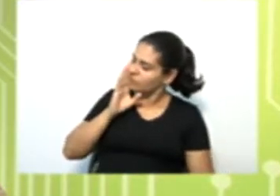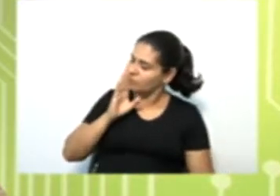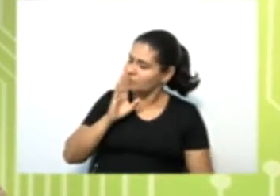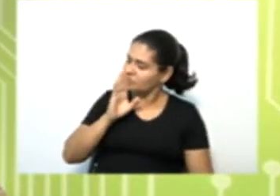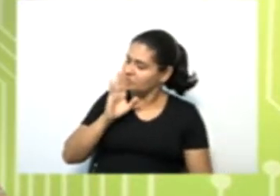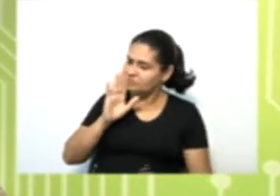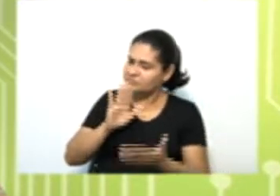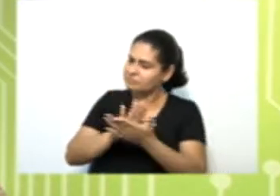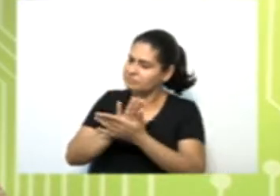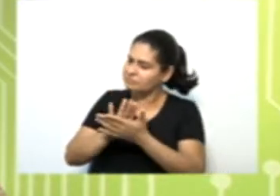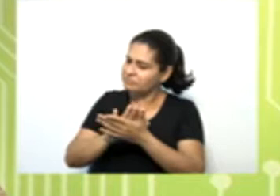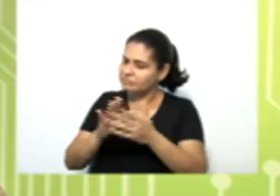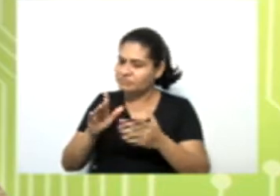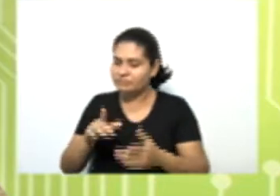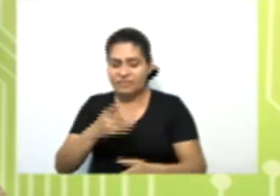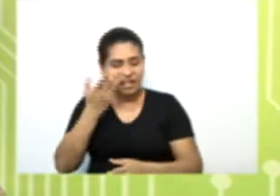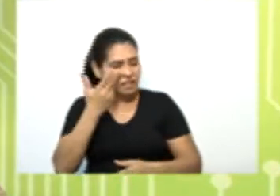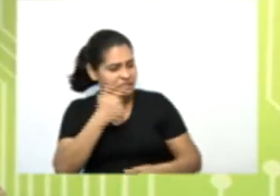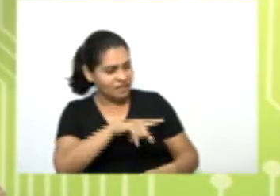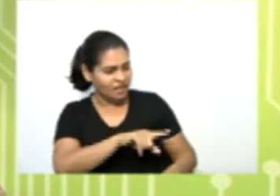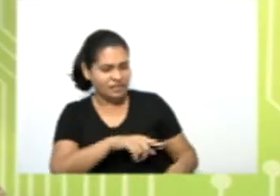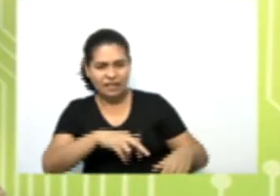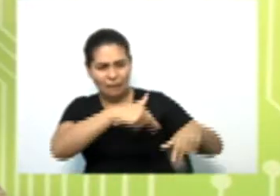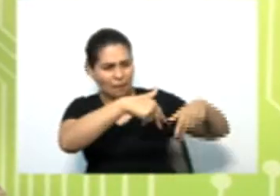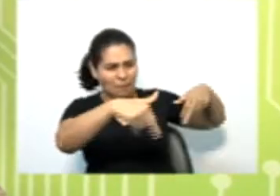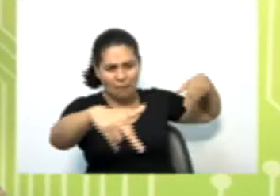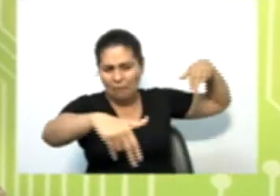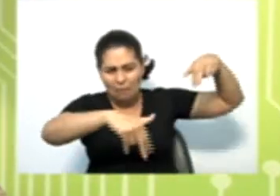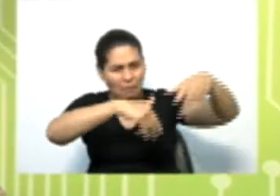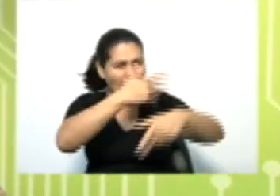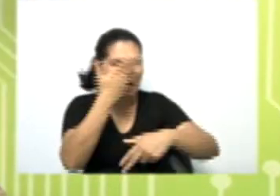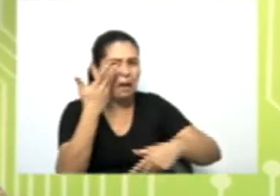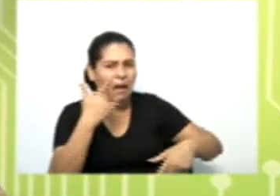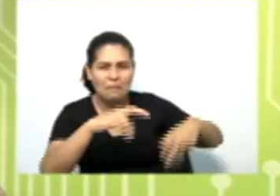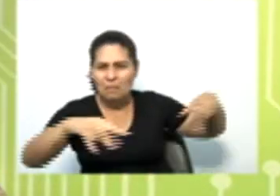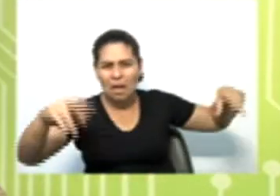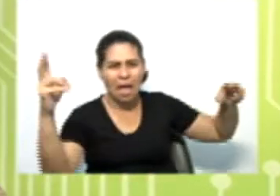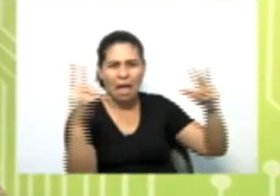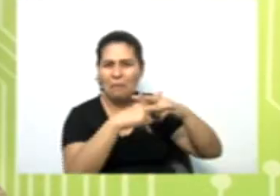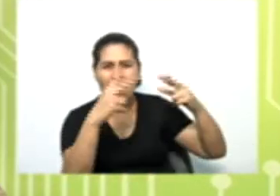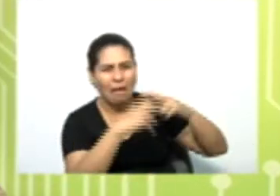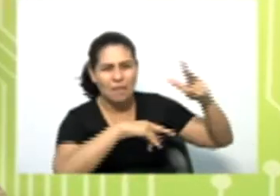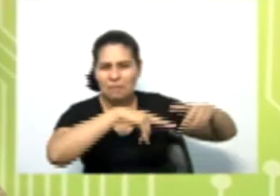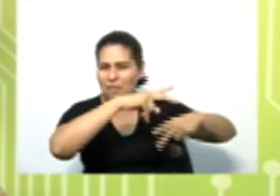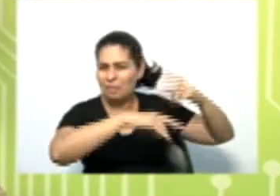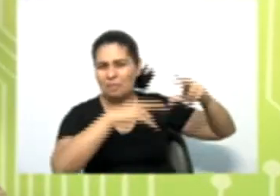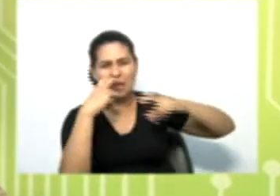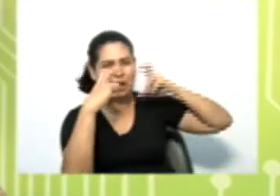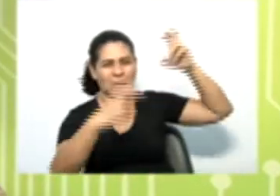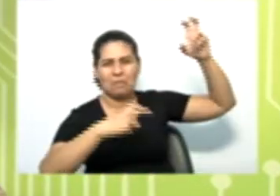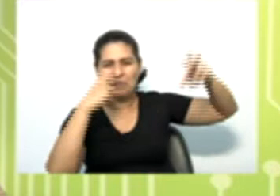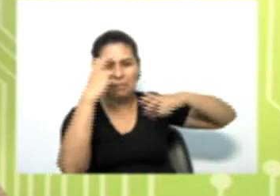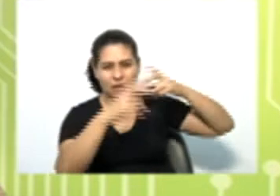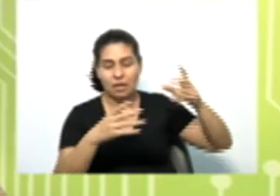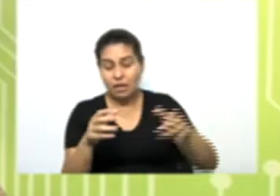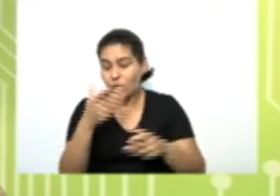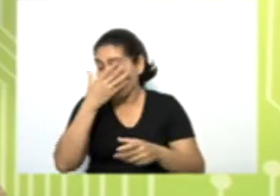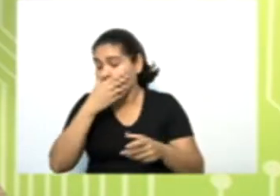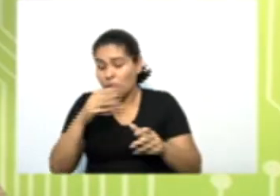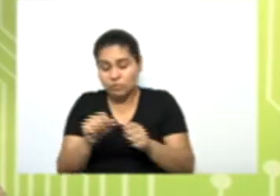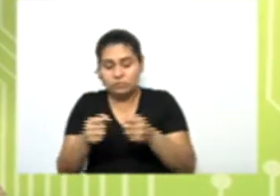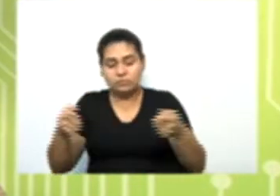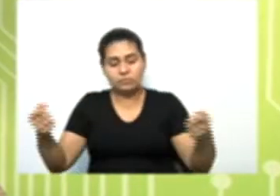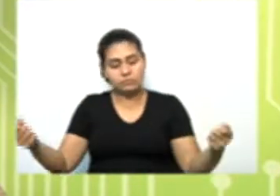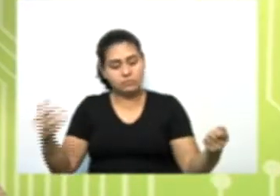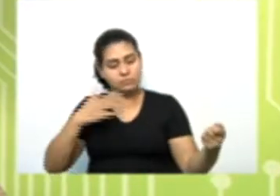sem falar nada. E as crianças ficaram correndo, pulando e gritando, e uma batendo na outra, né, aquela gritaria e tal. E aquele senhor que estava lendo o